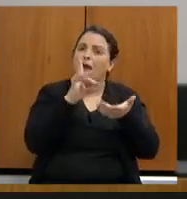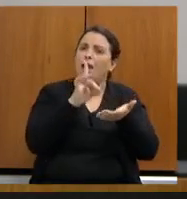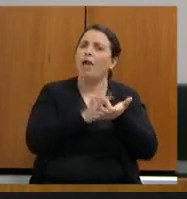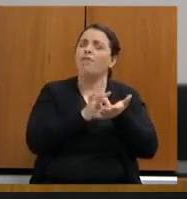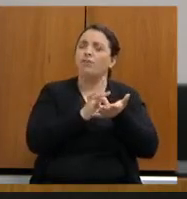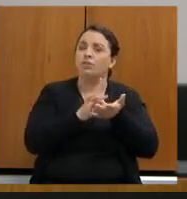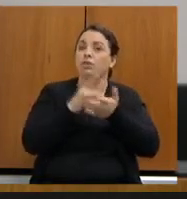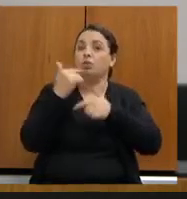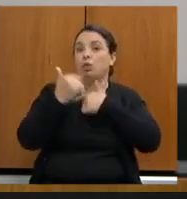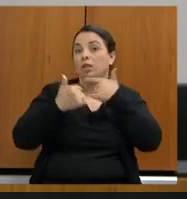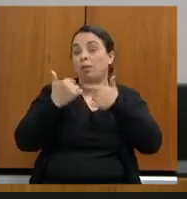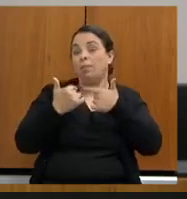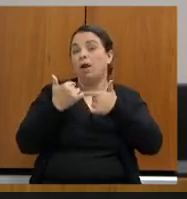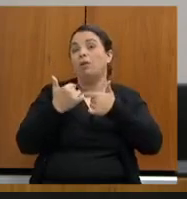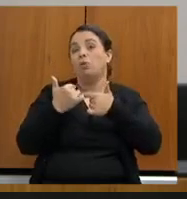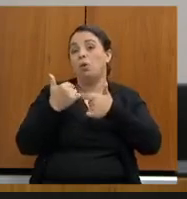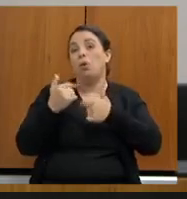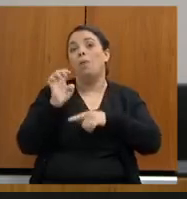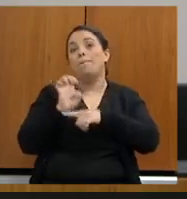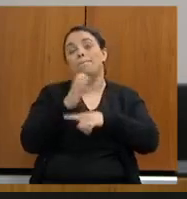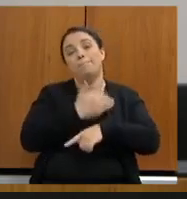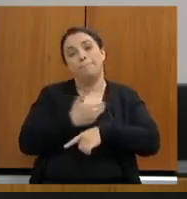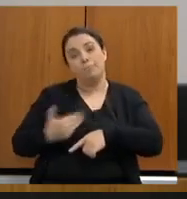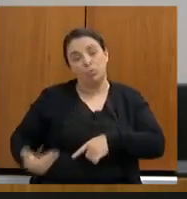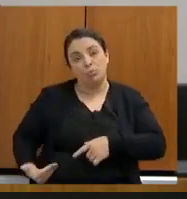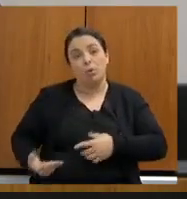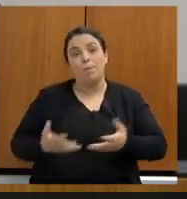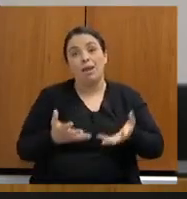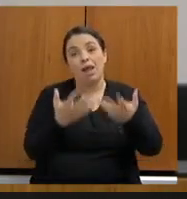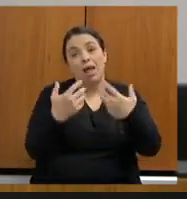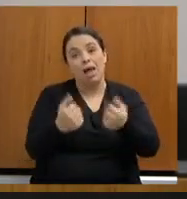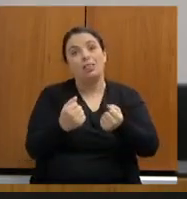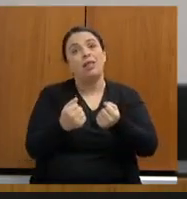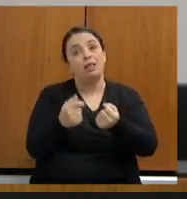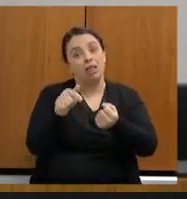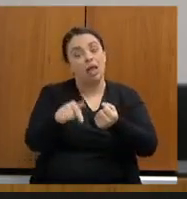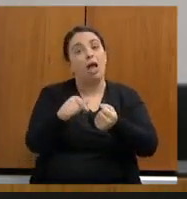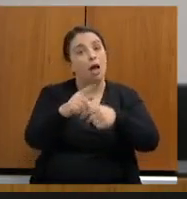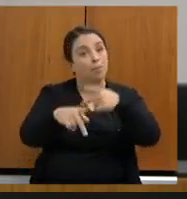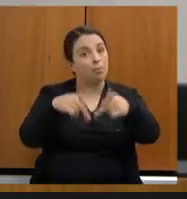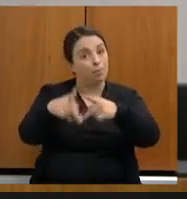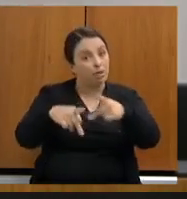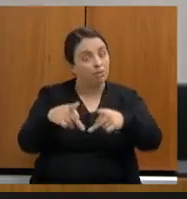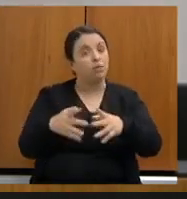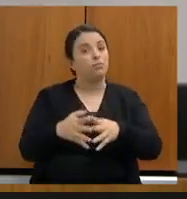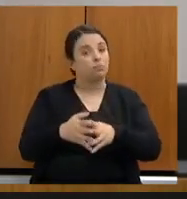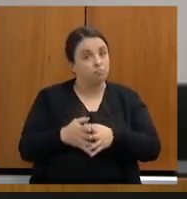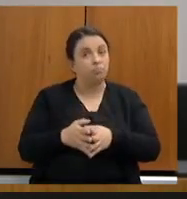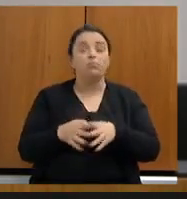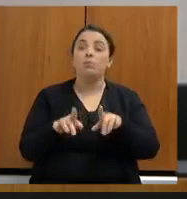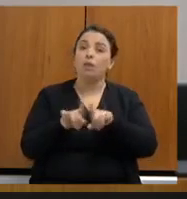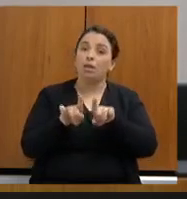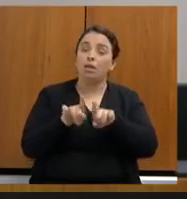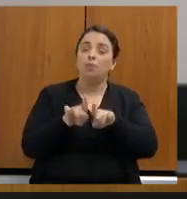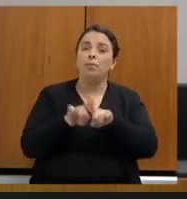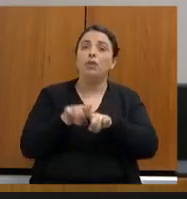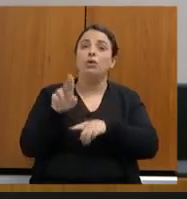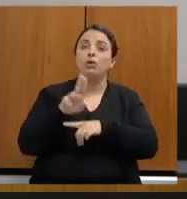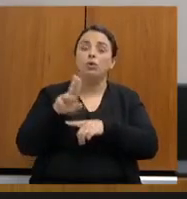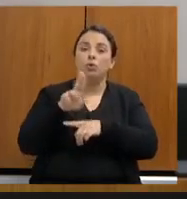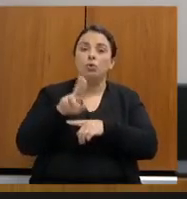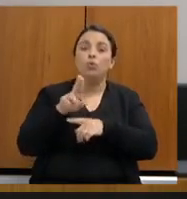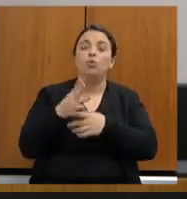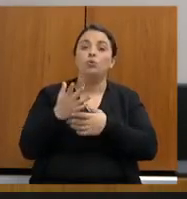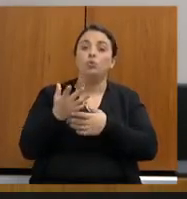serviço público no atendimento ao popular a população e por outro lado que também venha otimizar os recursos